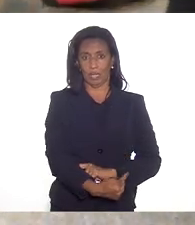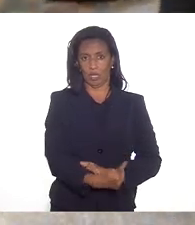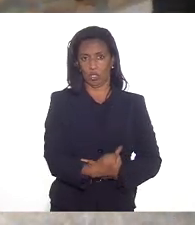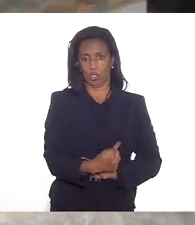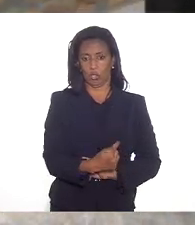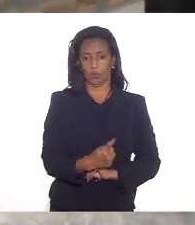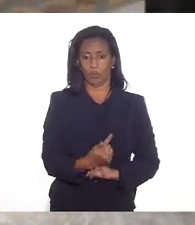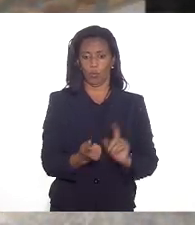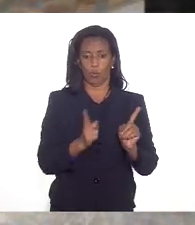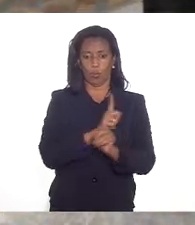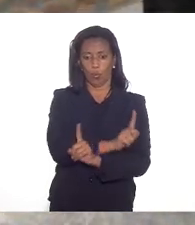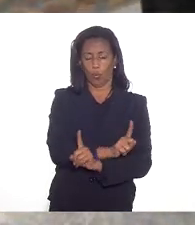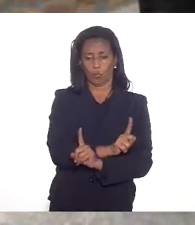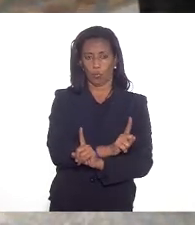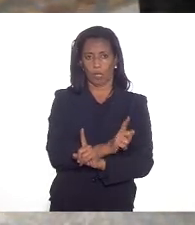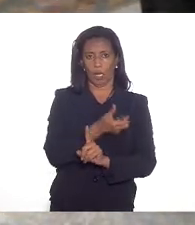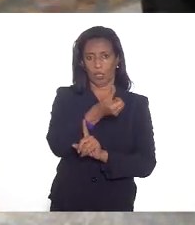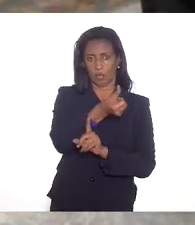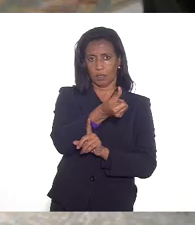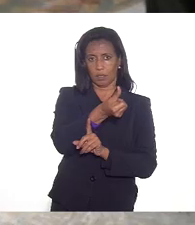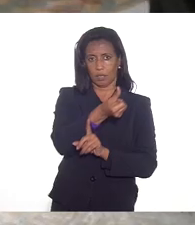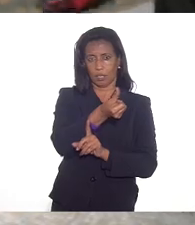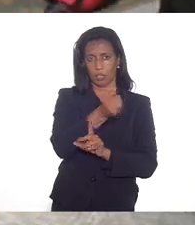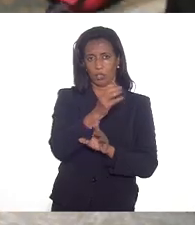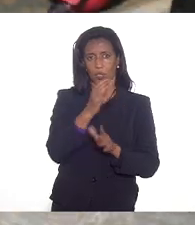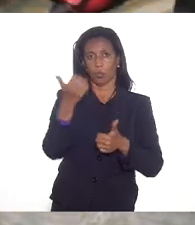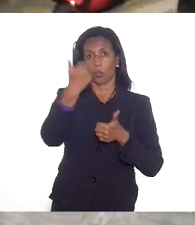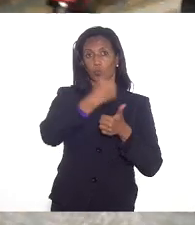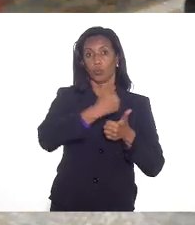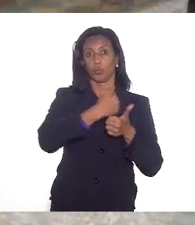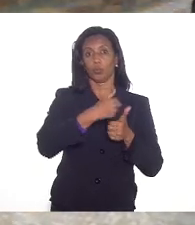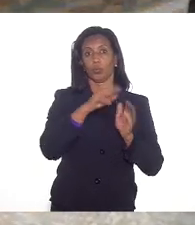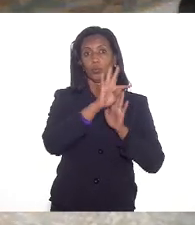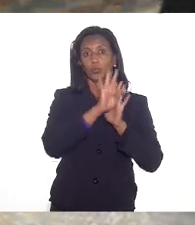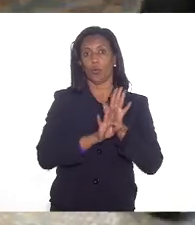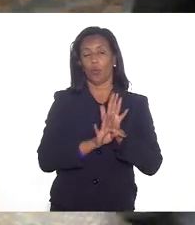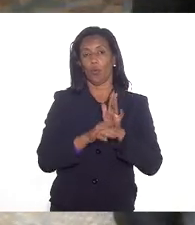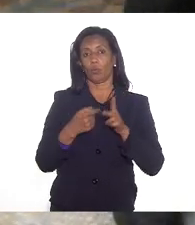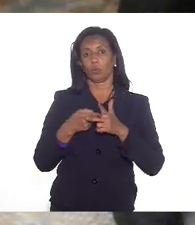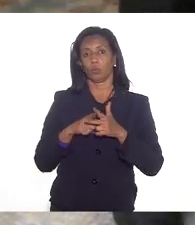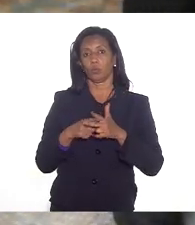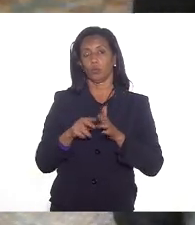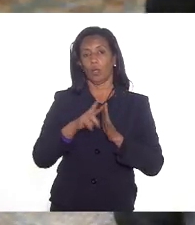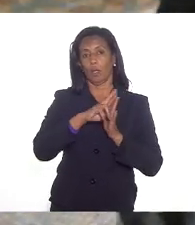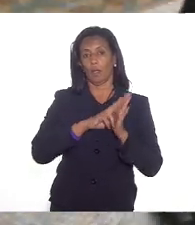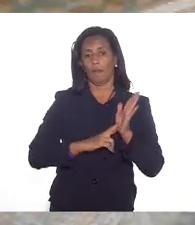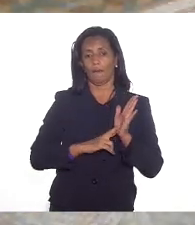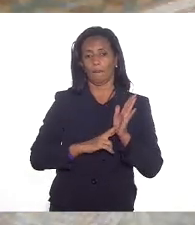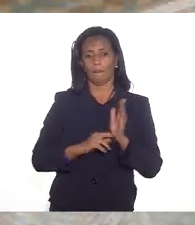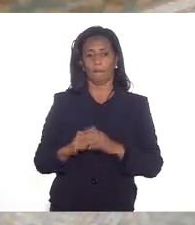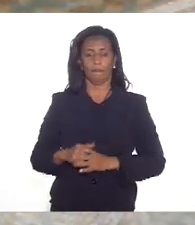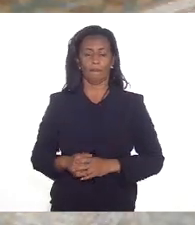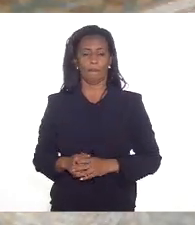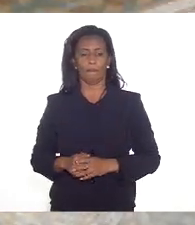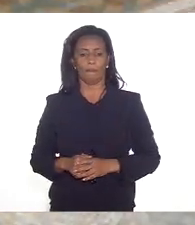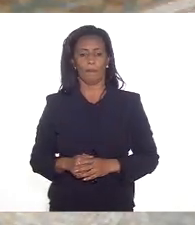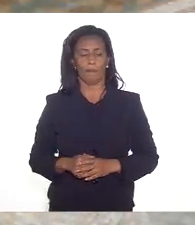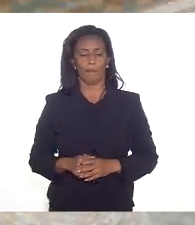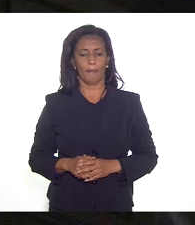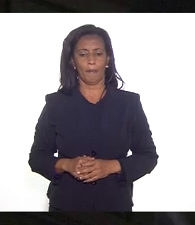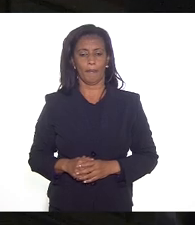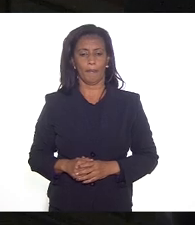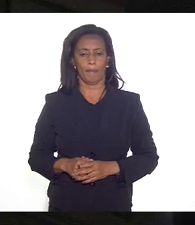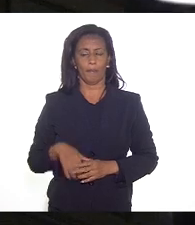sete contrário à emenda seis concluindo por substitutivo pedindo forma final de redação voto divergente só Presidente